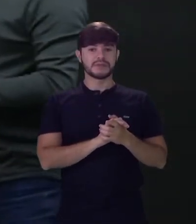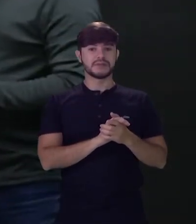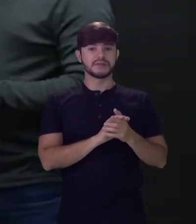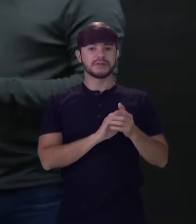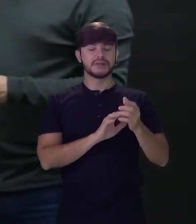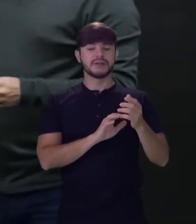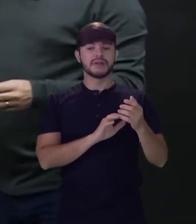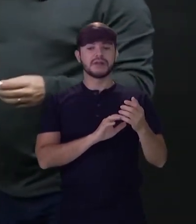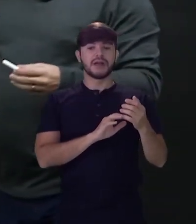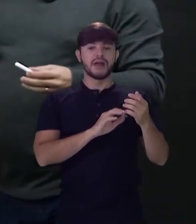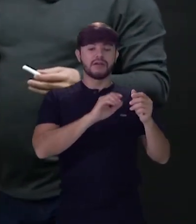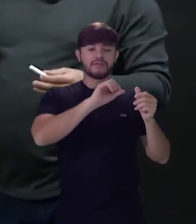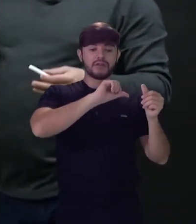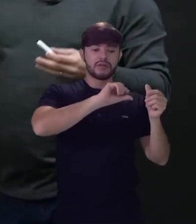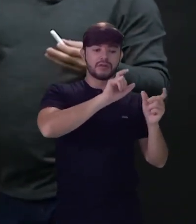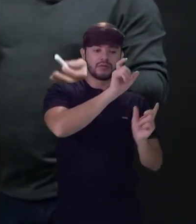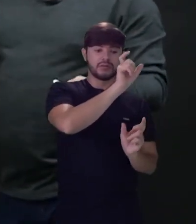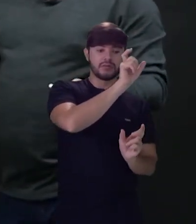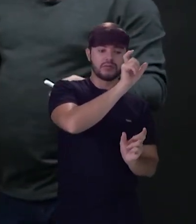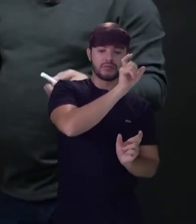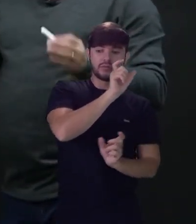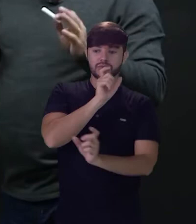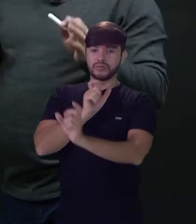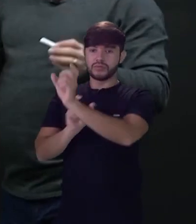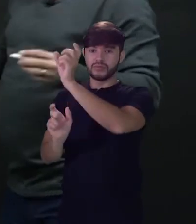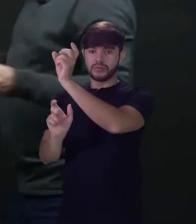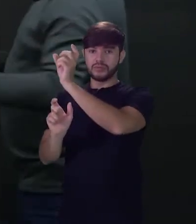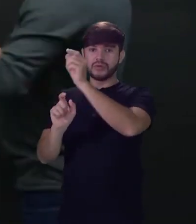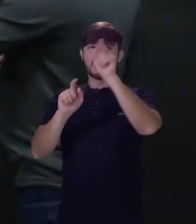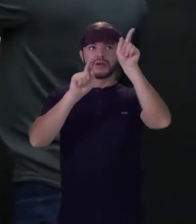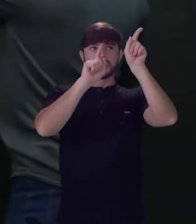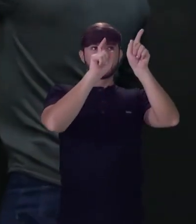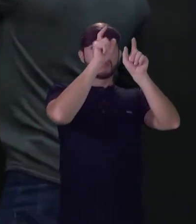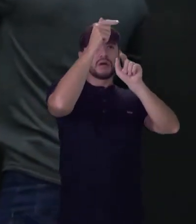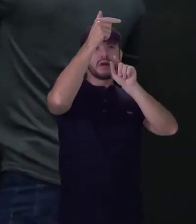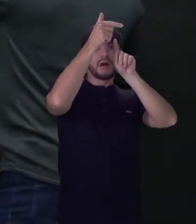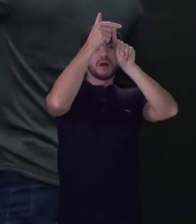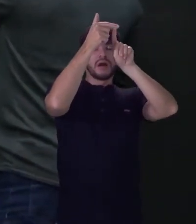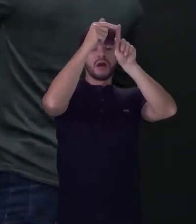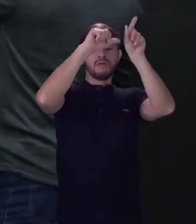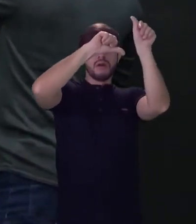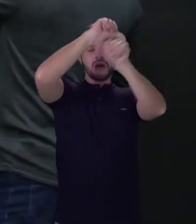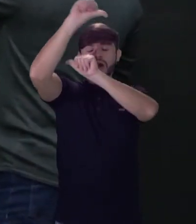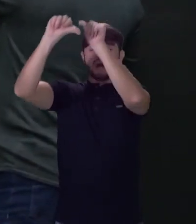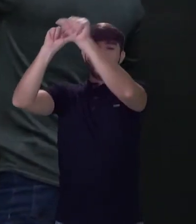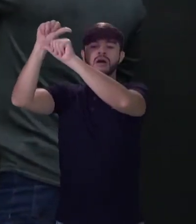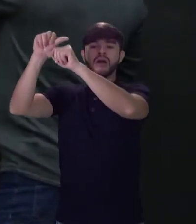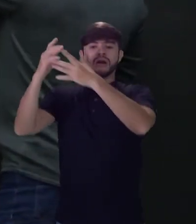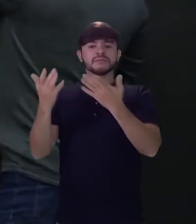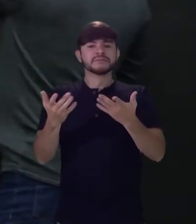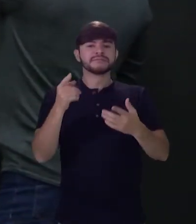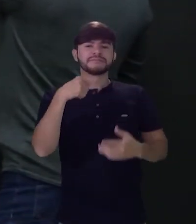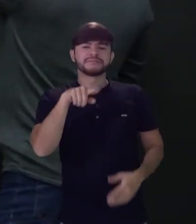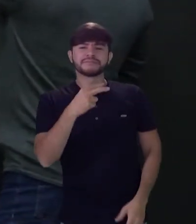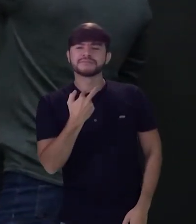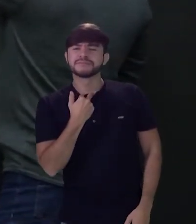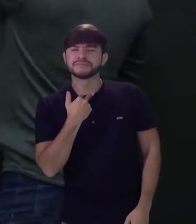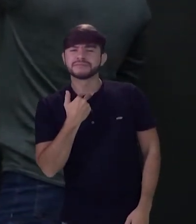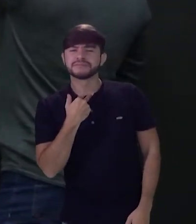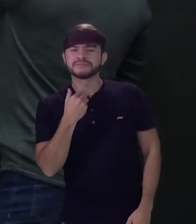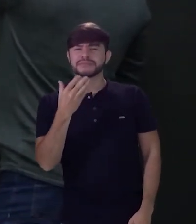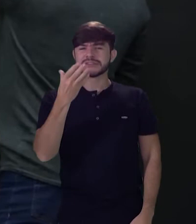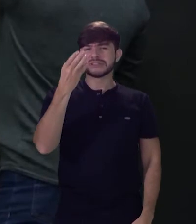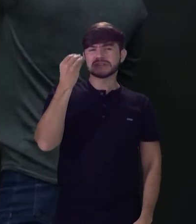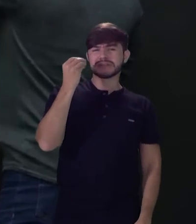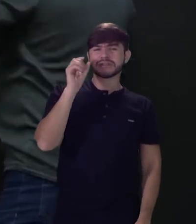Inverte-se a fração e troca-se o sinal dos expoentes. Do expoente, aliás. Só que não se esqueçam que 5 sobre 1